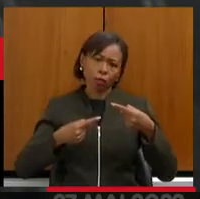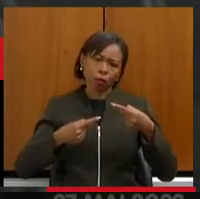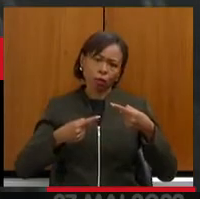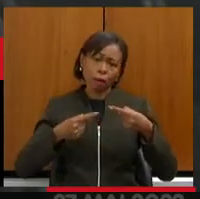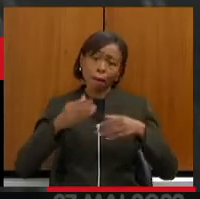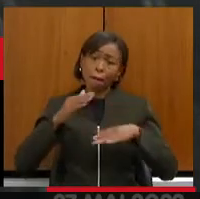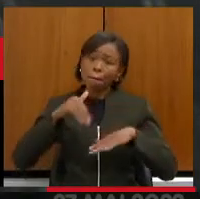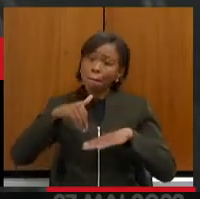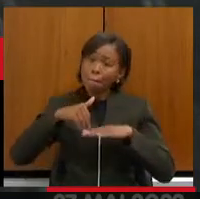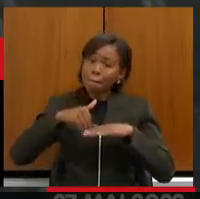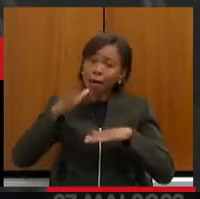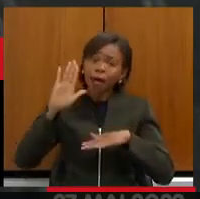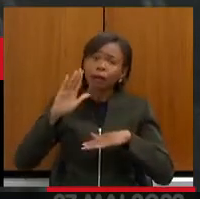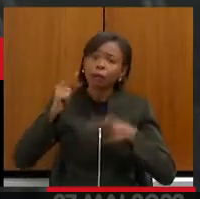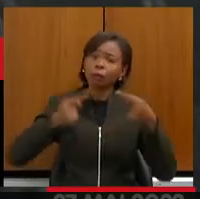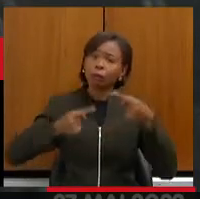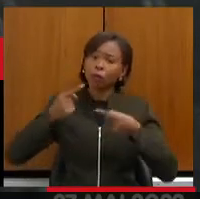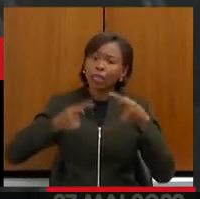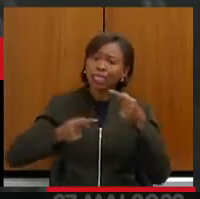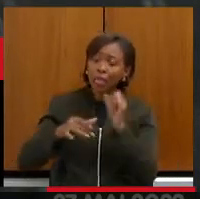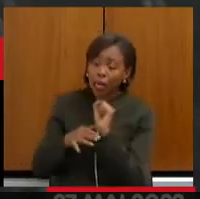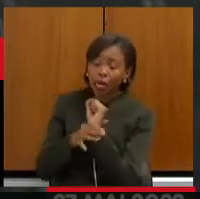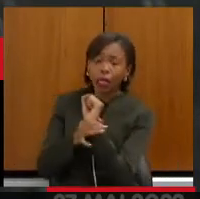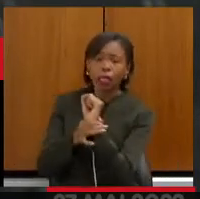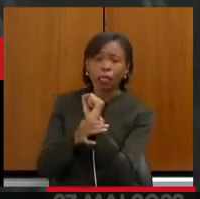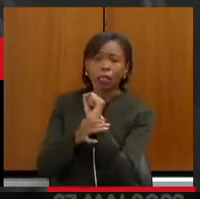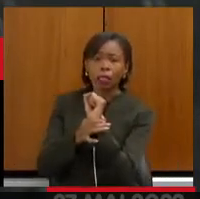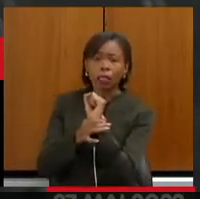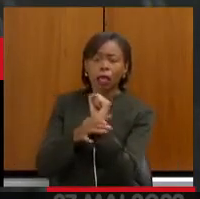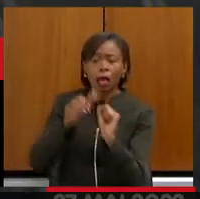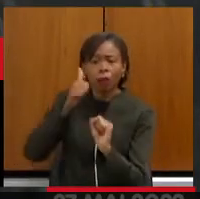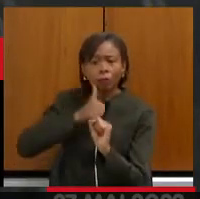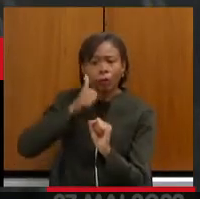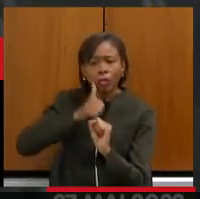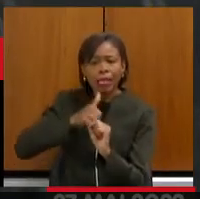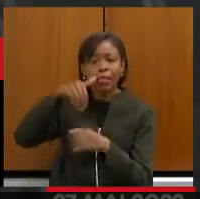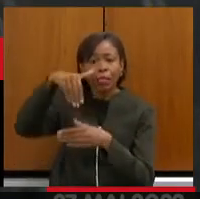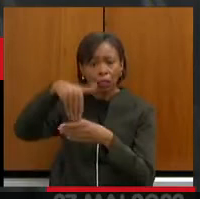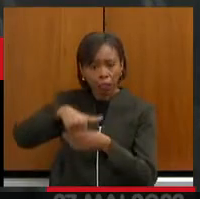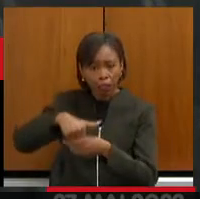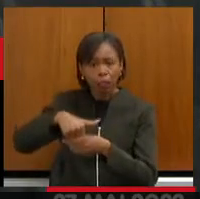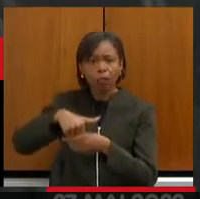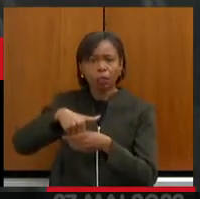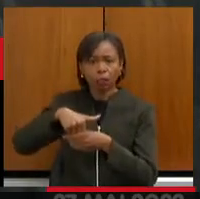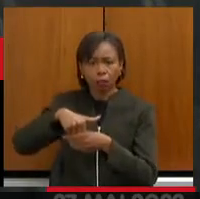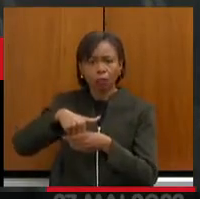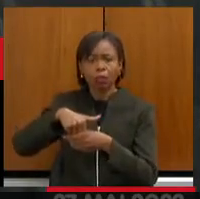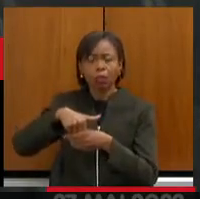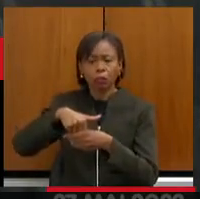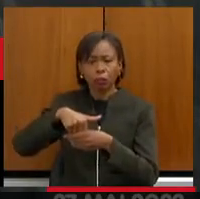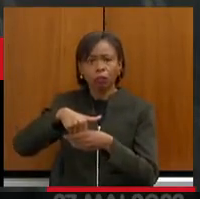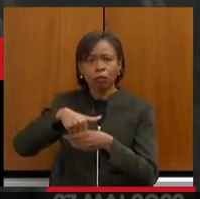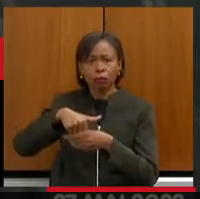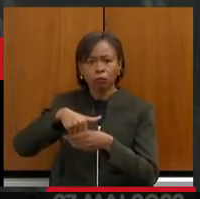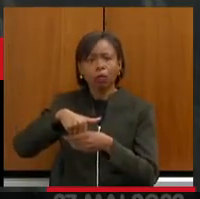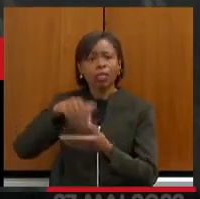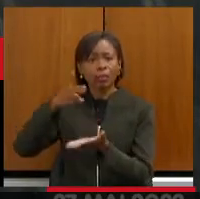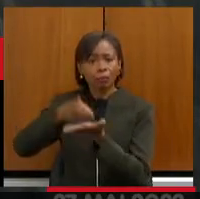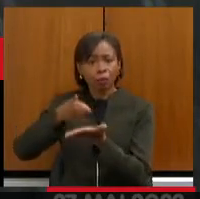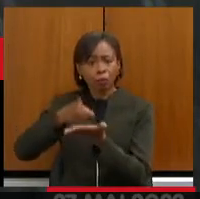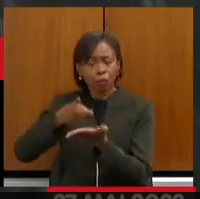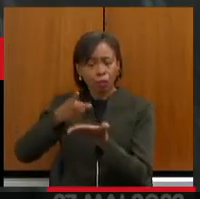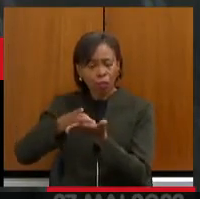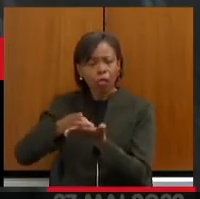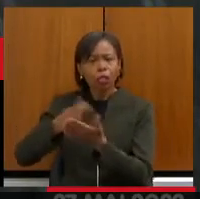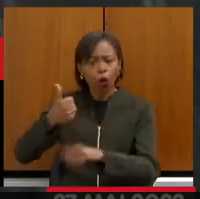que garantam as mulheres Eleita que sejam que permaneçam em